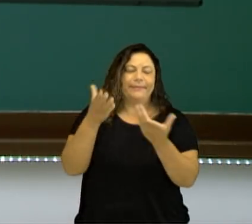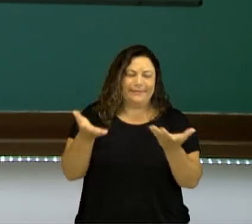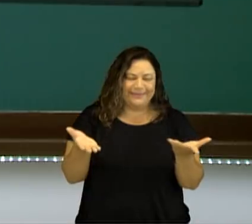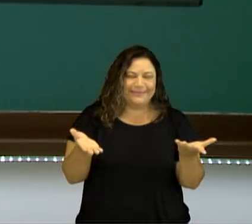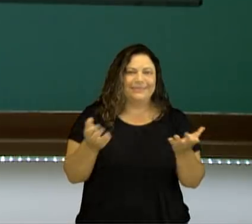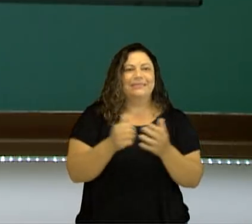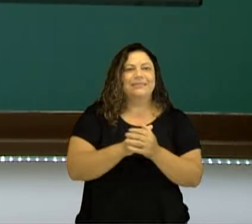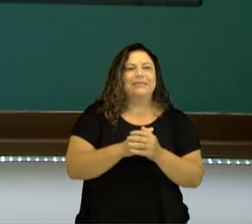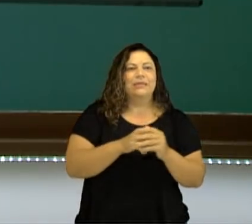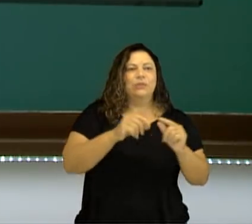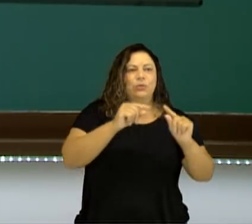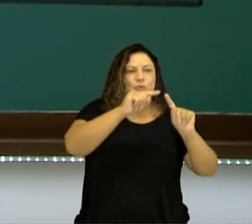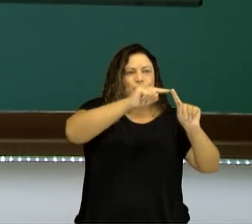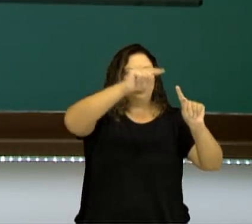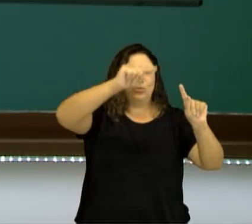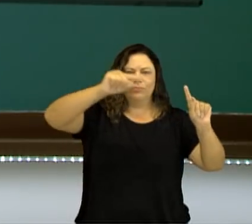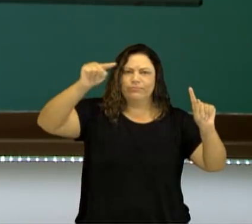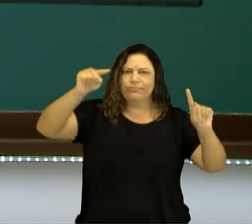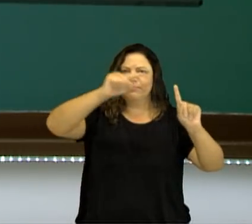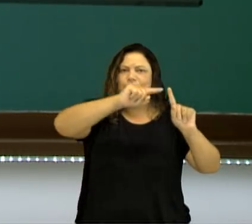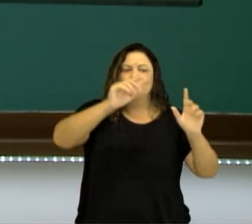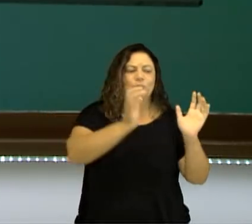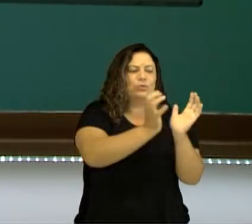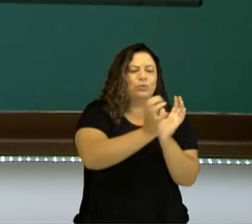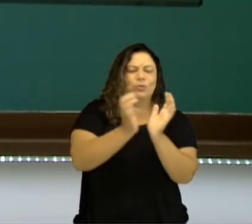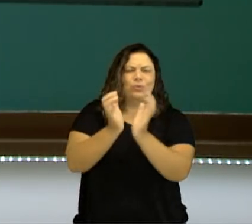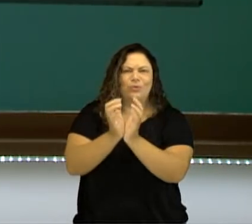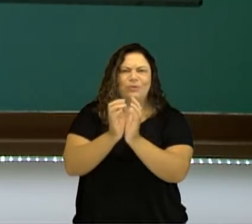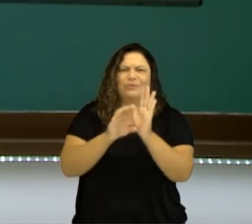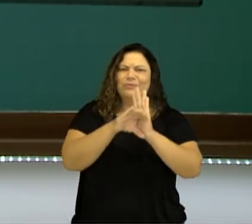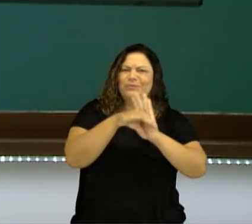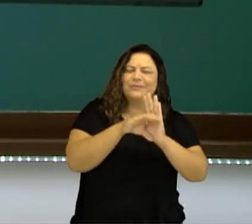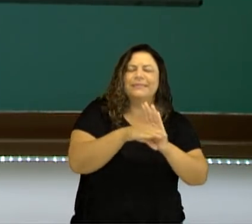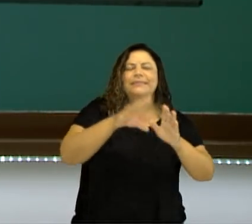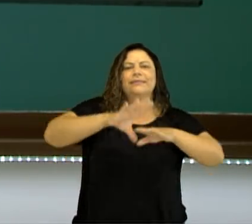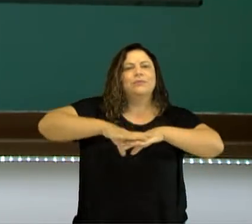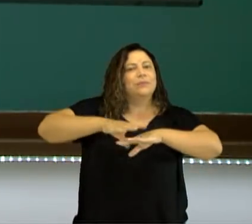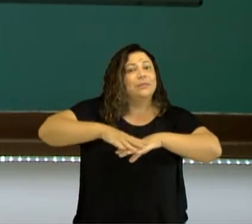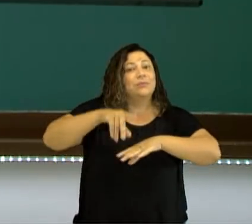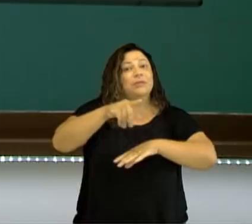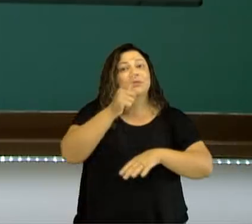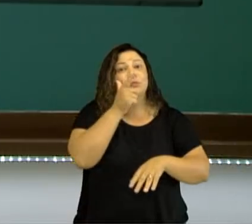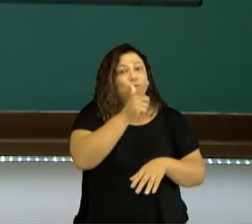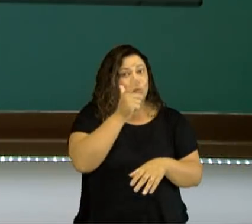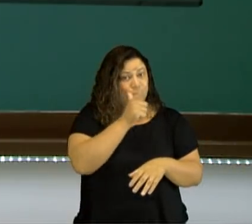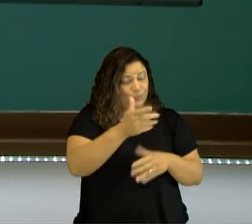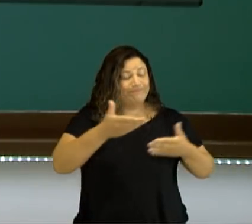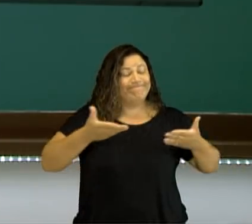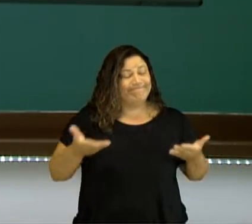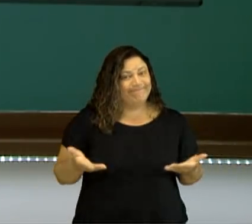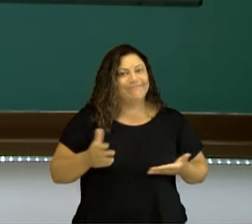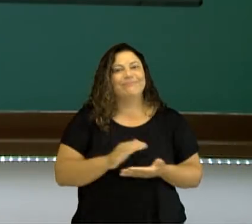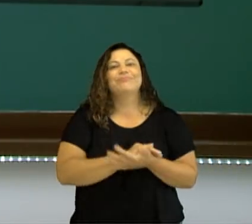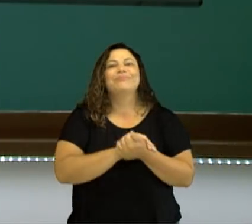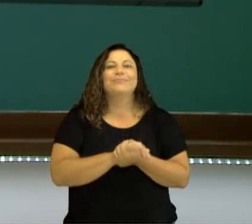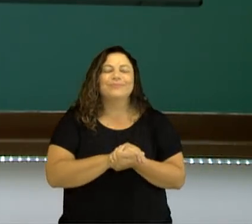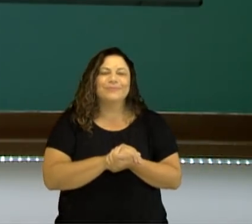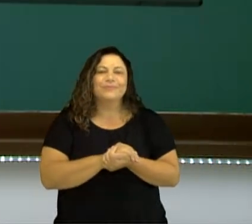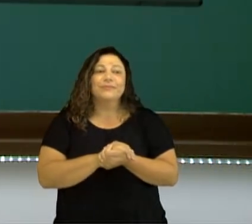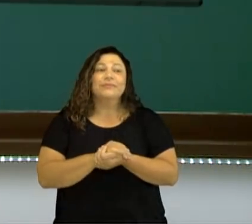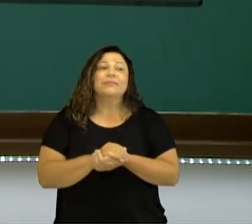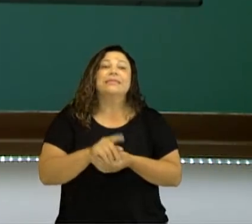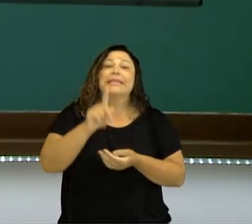usando conjuntos. Veja quanta coisa, quantos conceitos matemáticos você conseguiu trabalhar nesse único exemplo, tá?